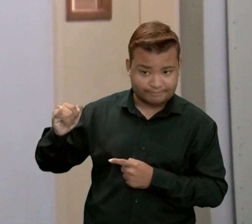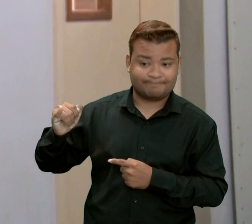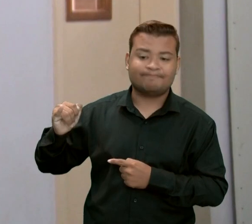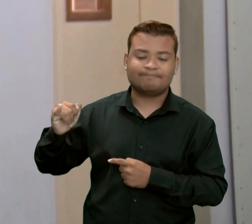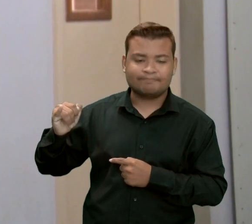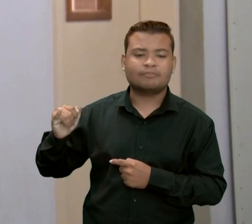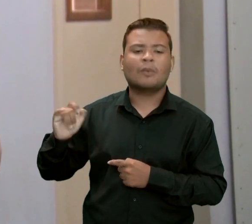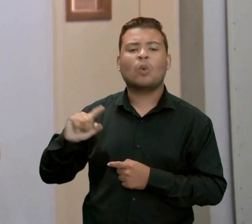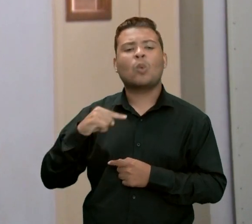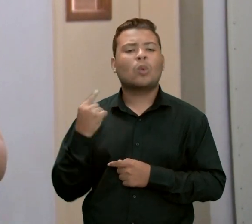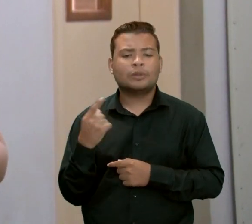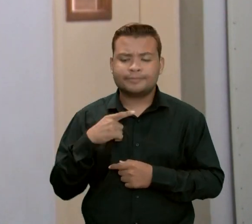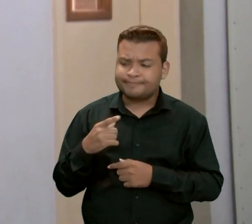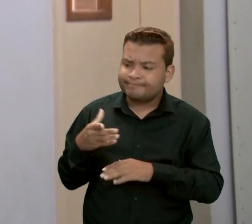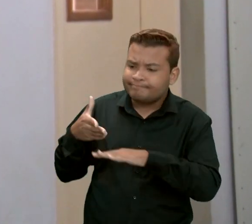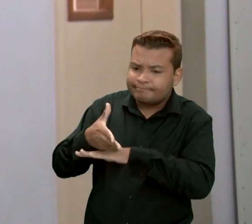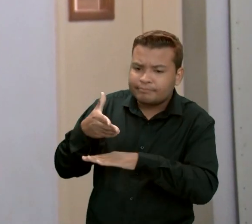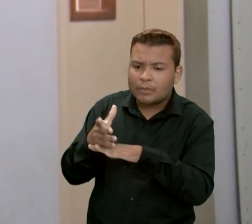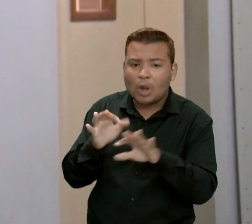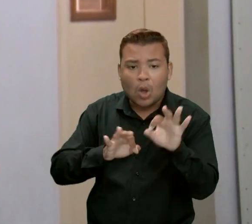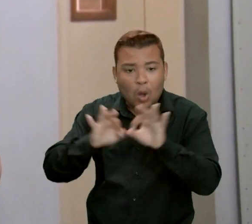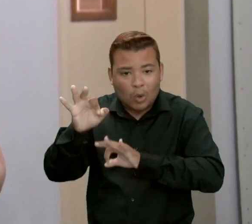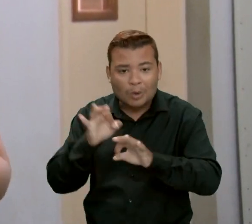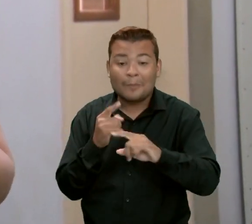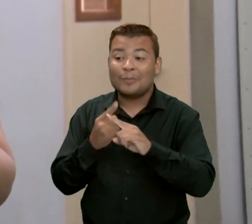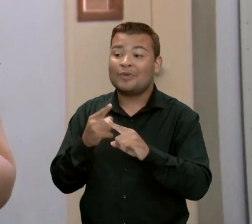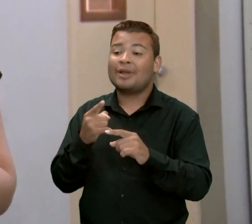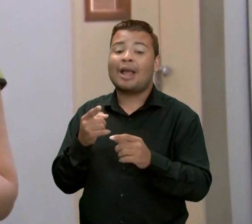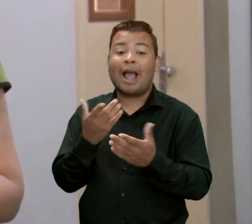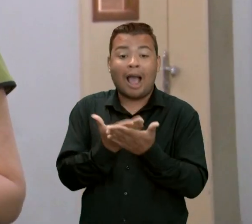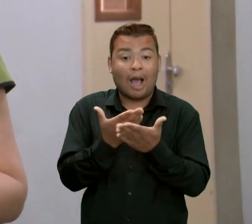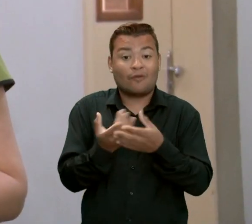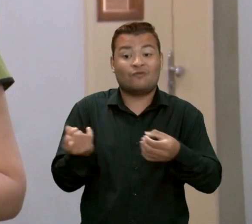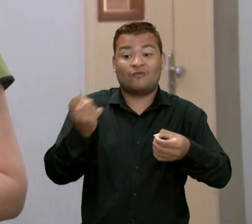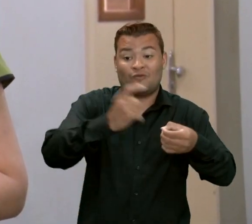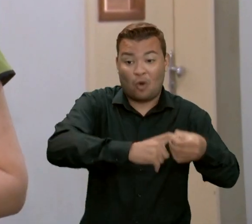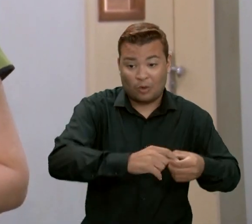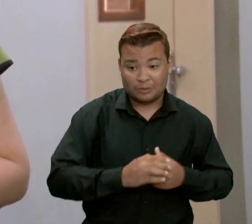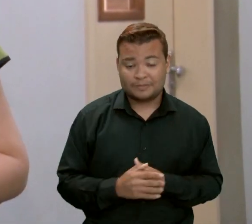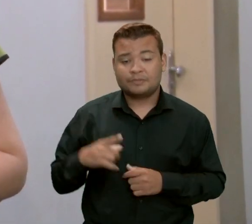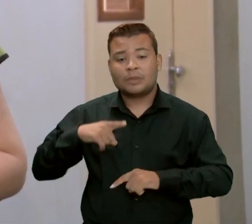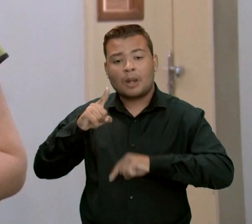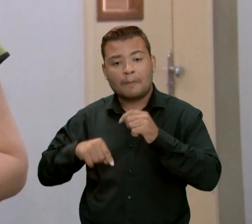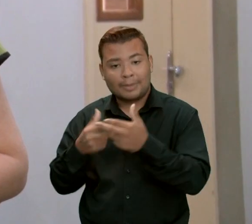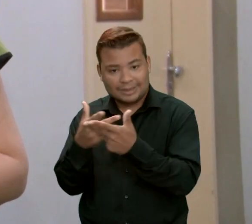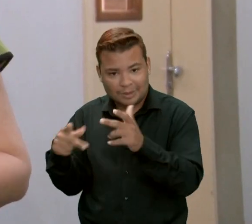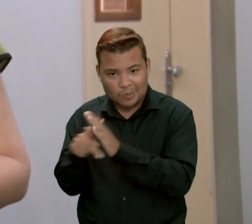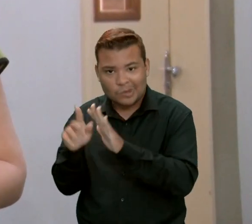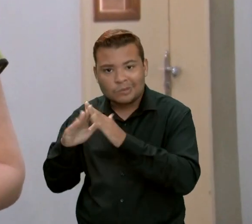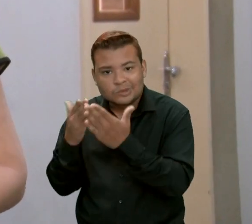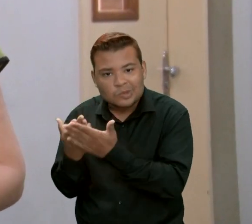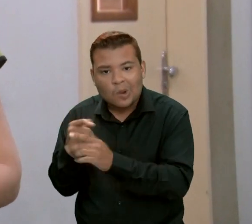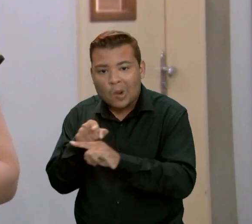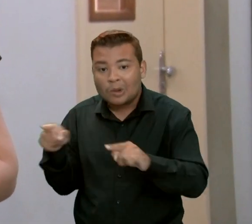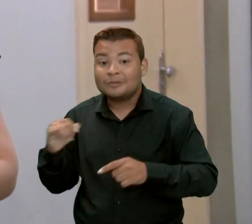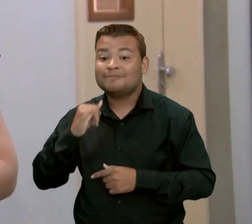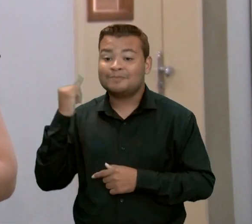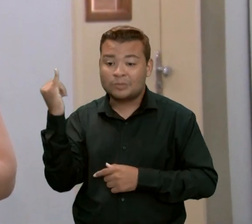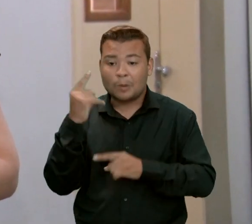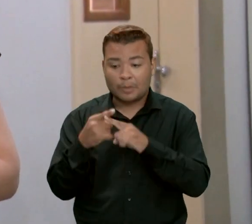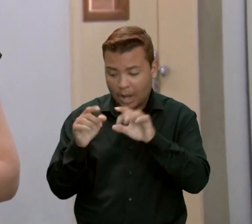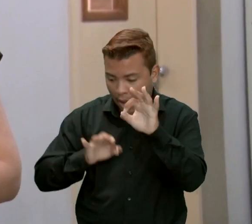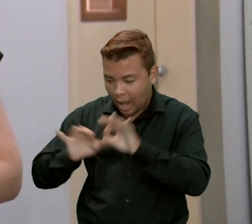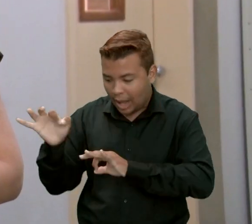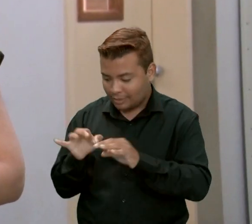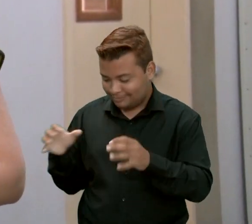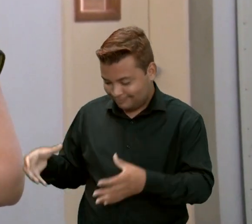justamente na organização e na preparação de retorno às aulas. Então, materiais escolares também são importantes para que eles montem os kits para doar